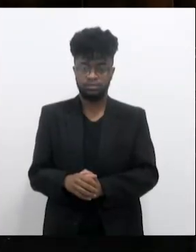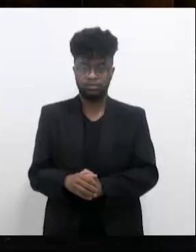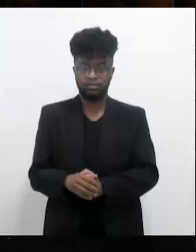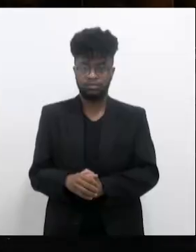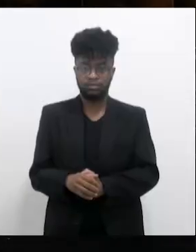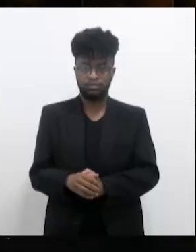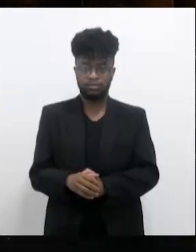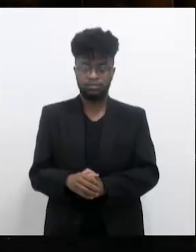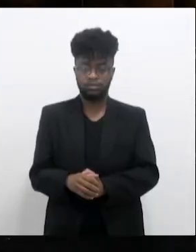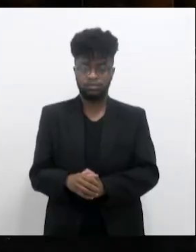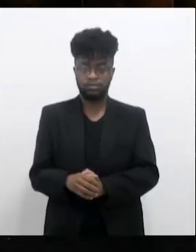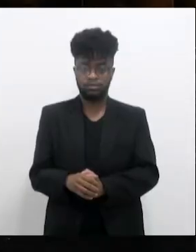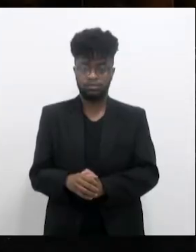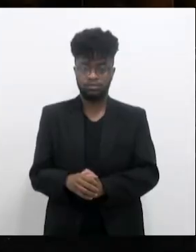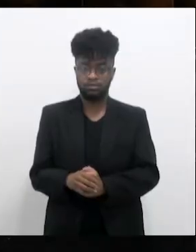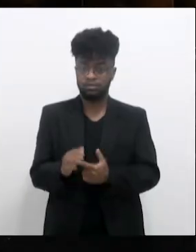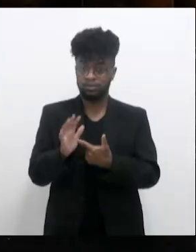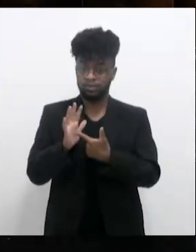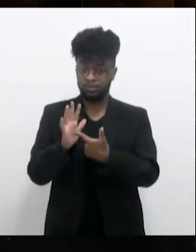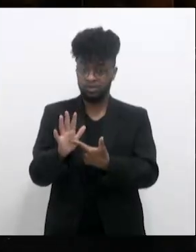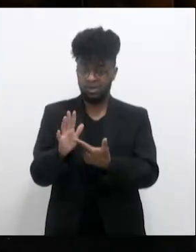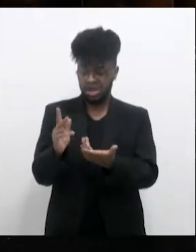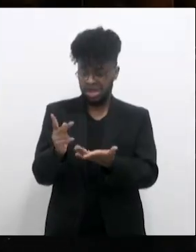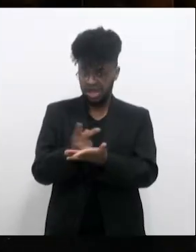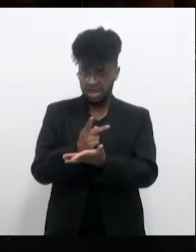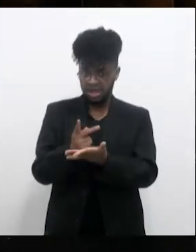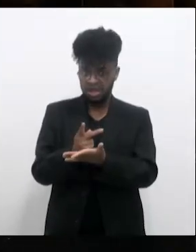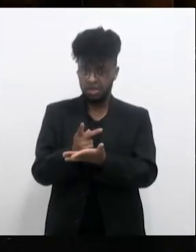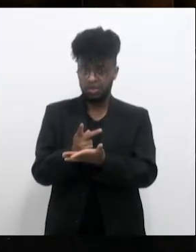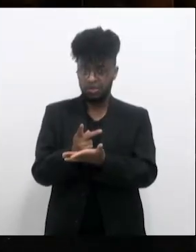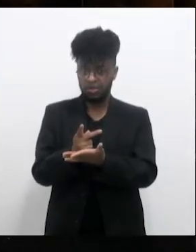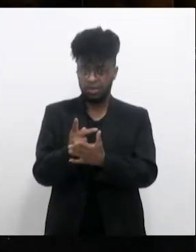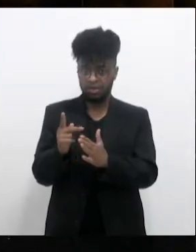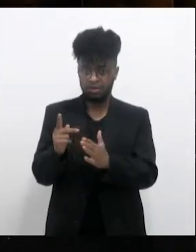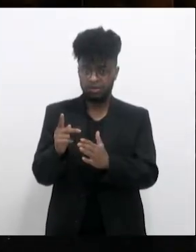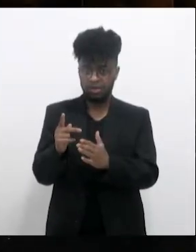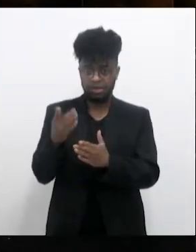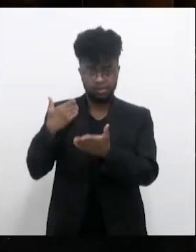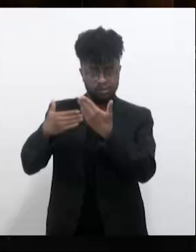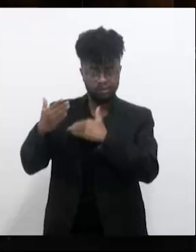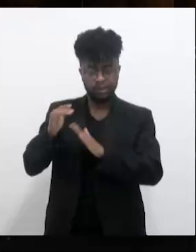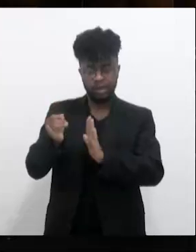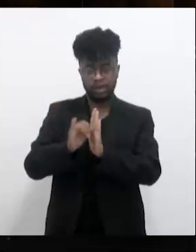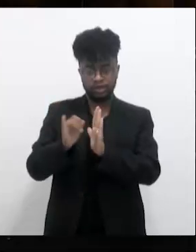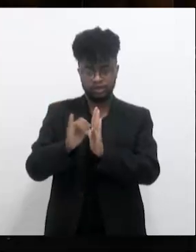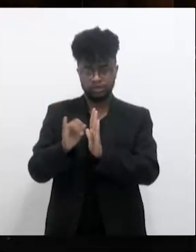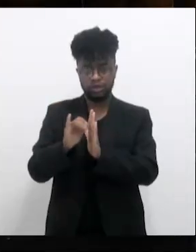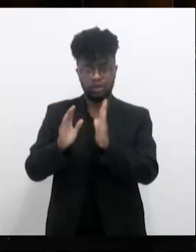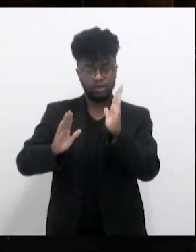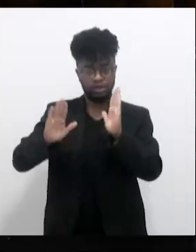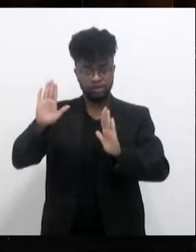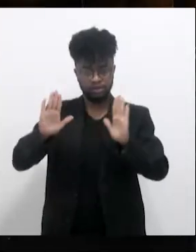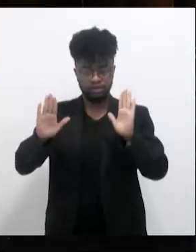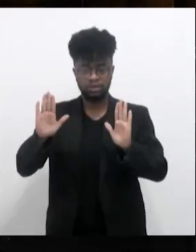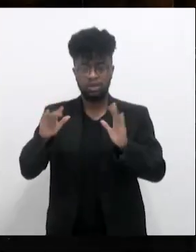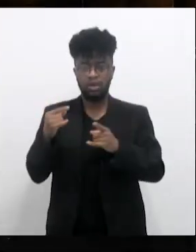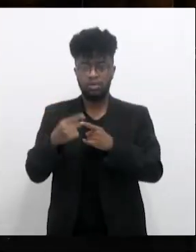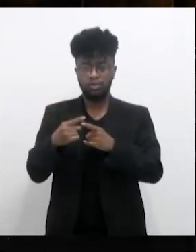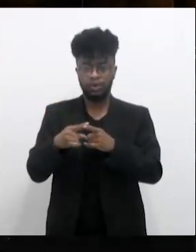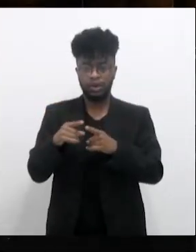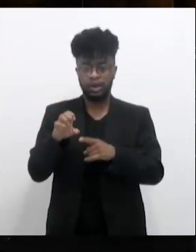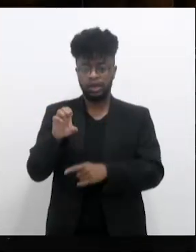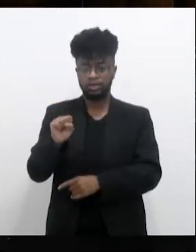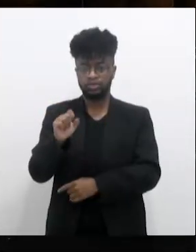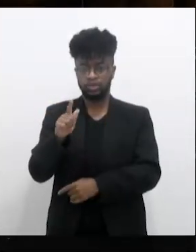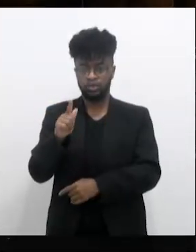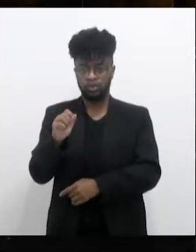aquele pretenso erro que houve no edital de licitação, onde a rede de